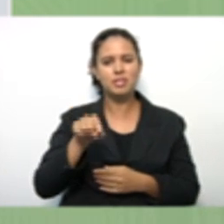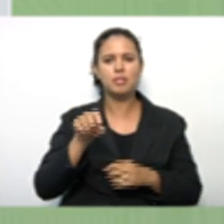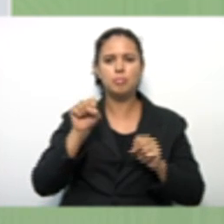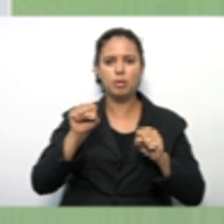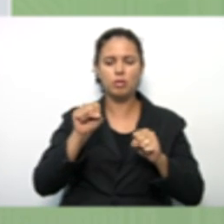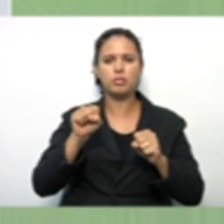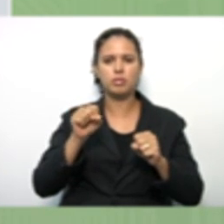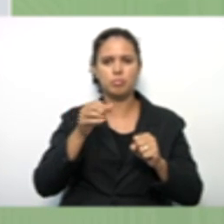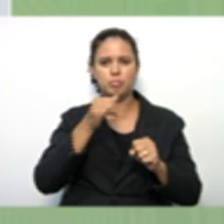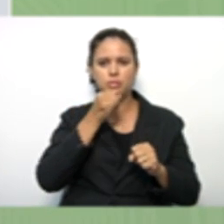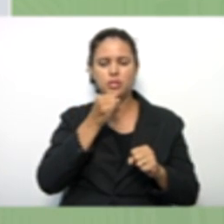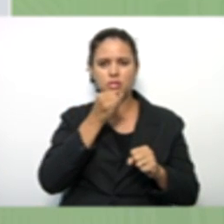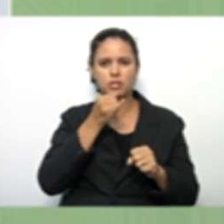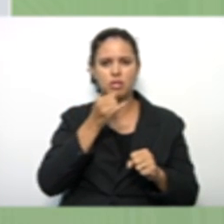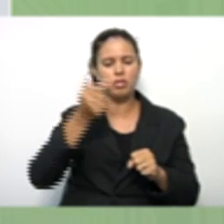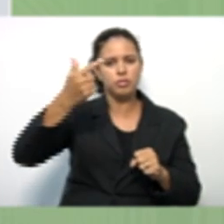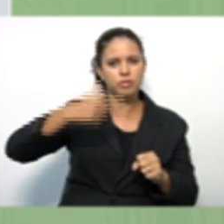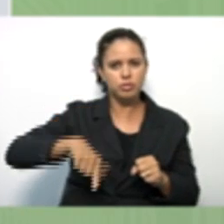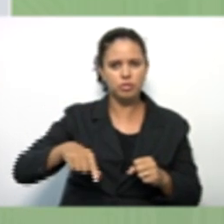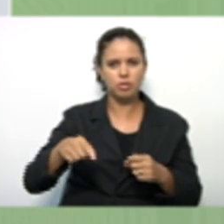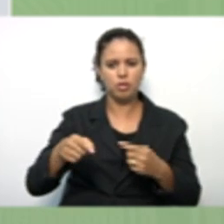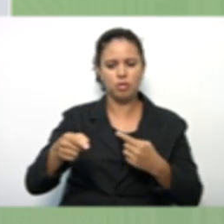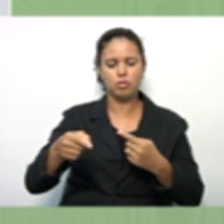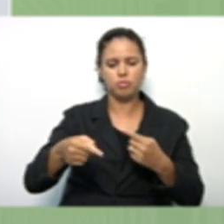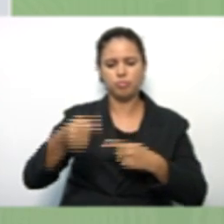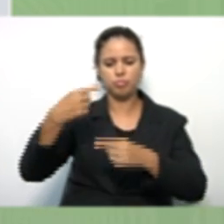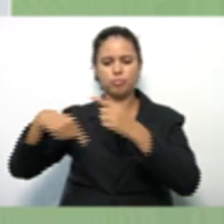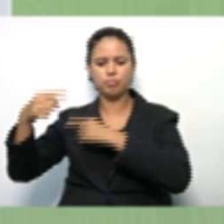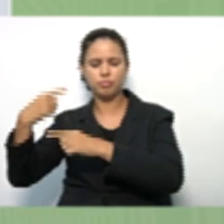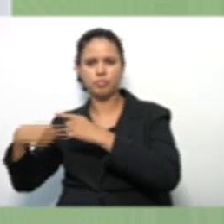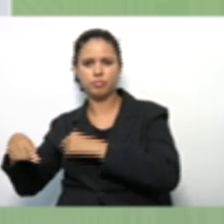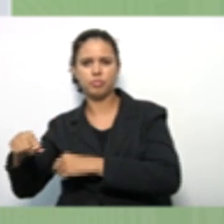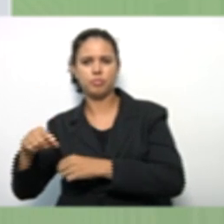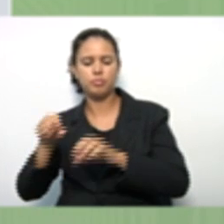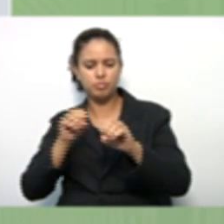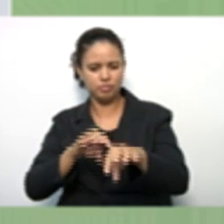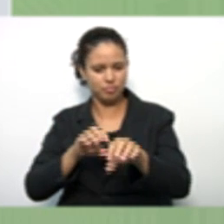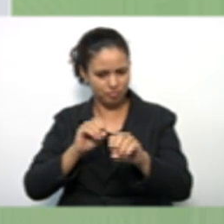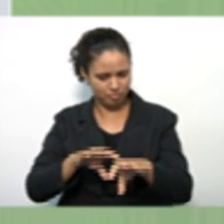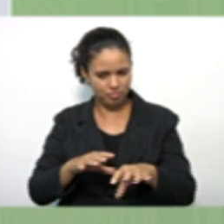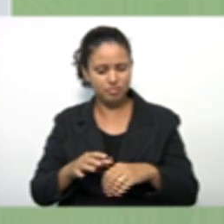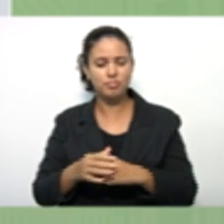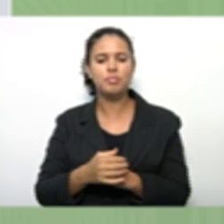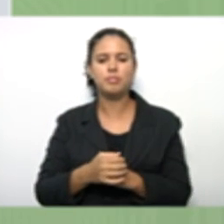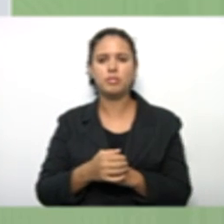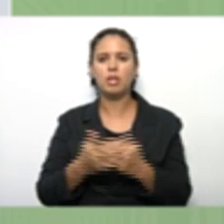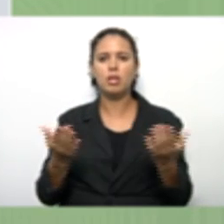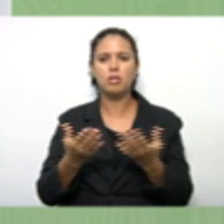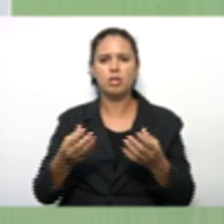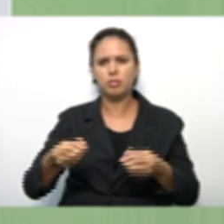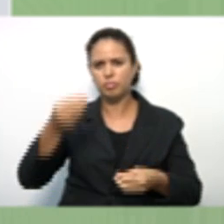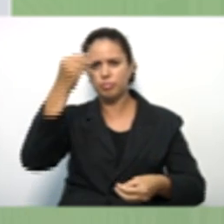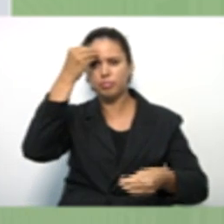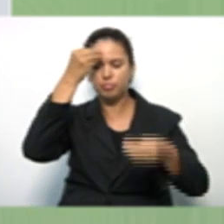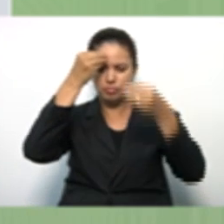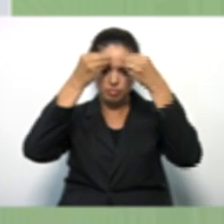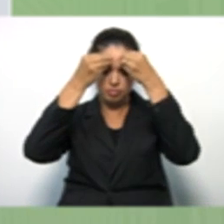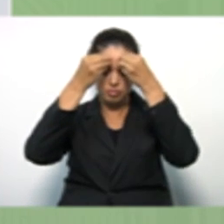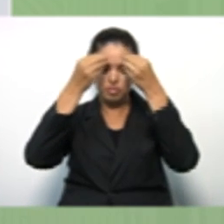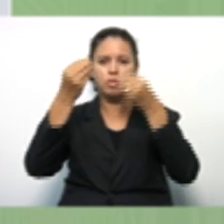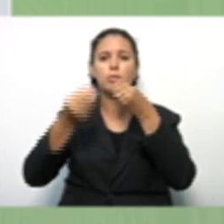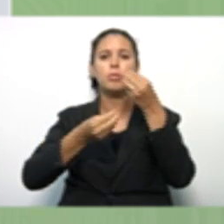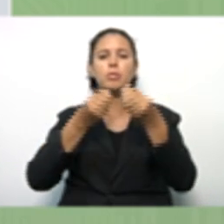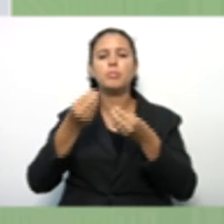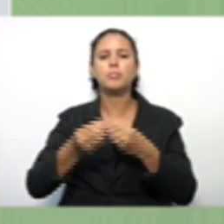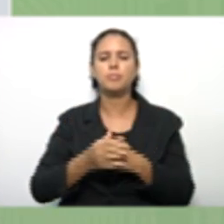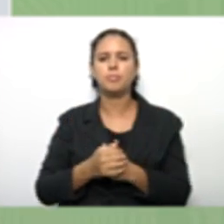podem rever todas essas aulas posteriormente. Com mas certeza. Só que nada melhor do que fixarmos o que vemos nessa aula fazendo o